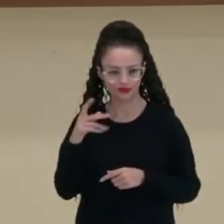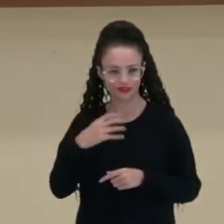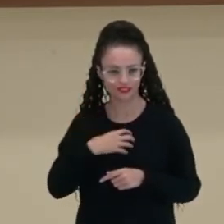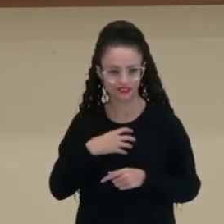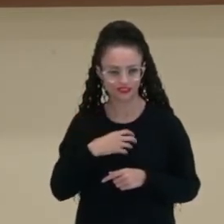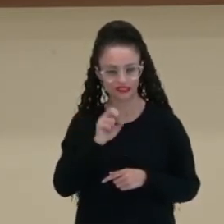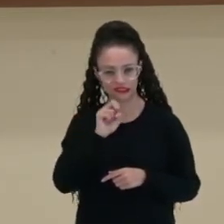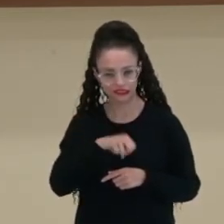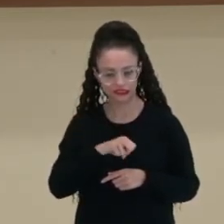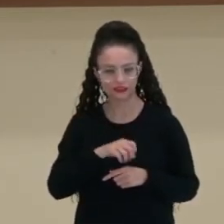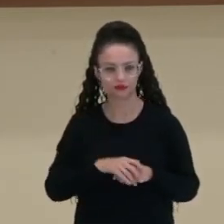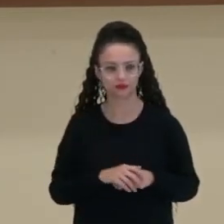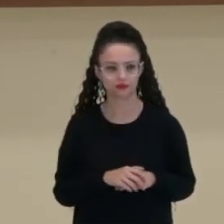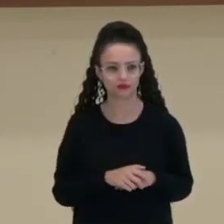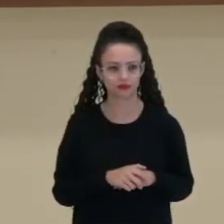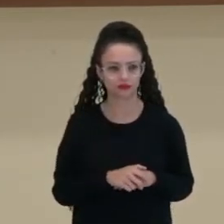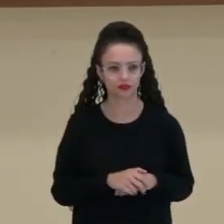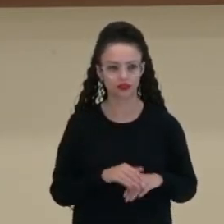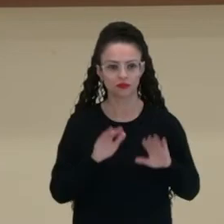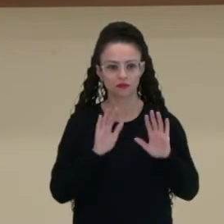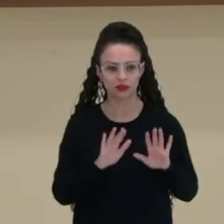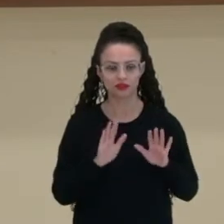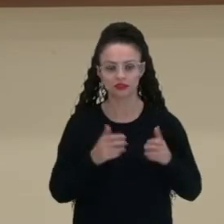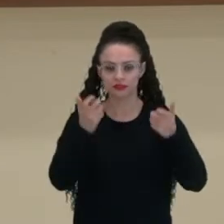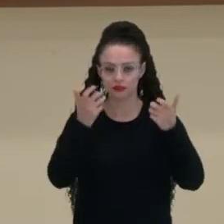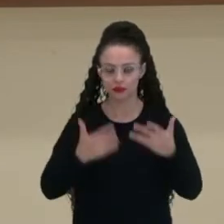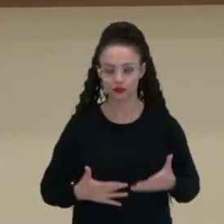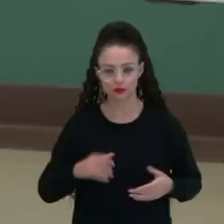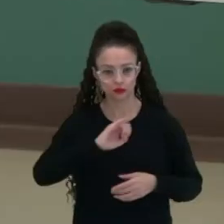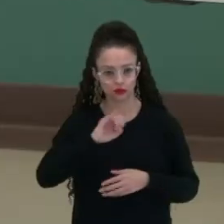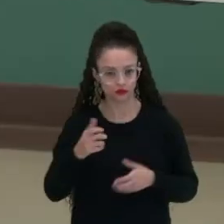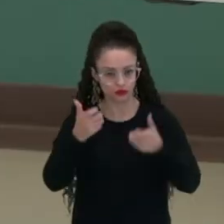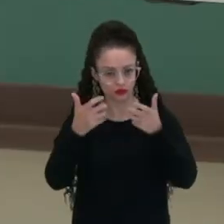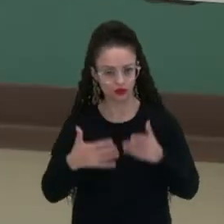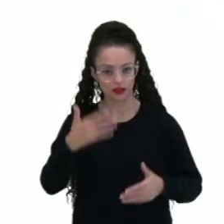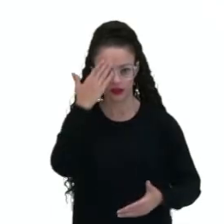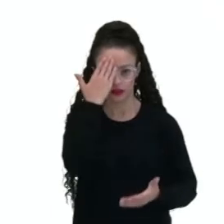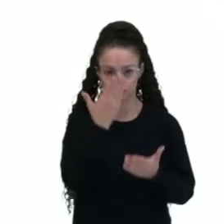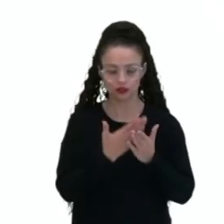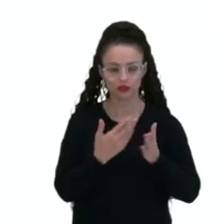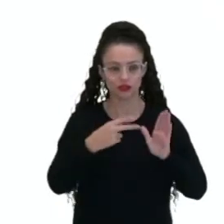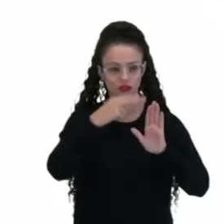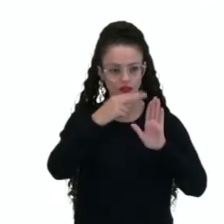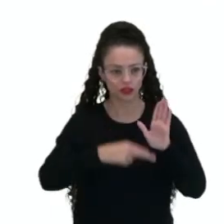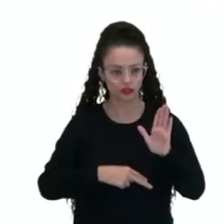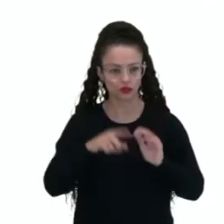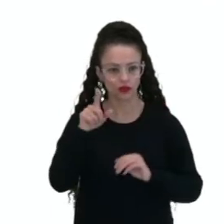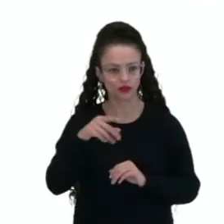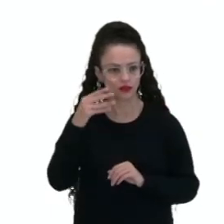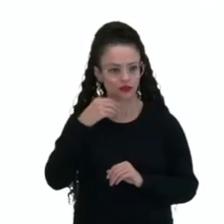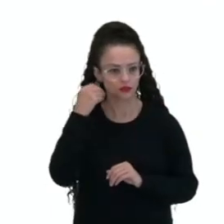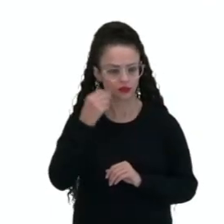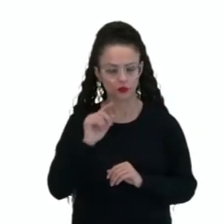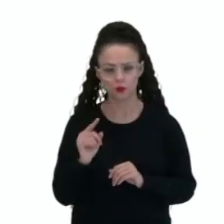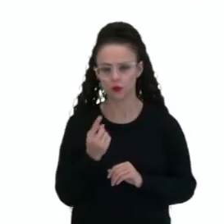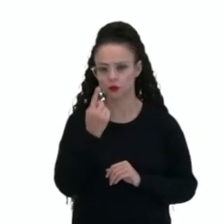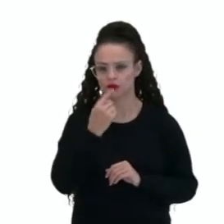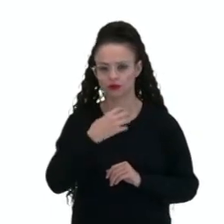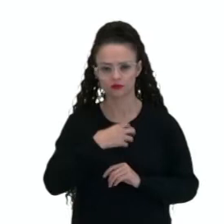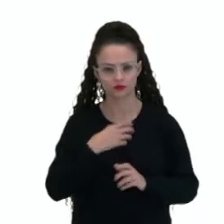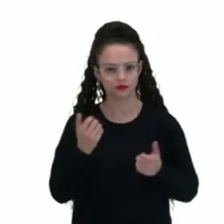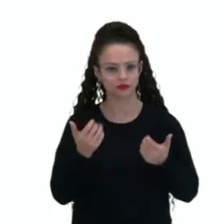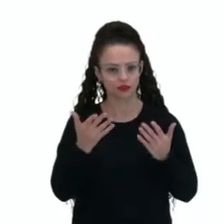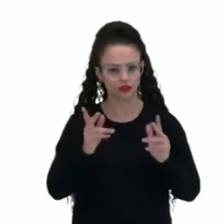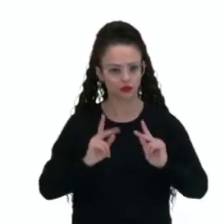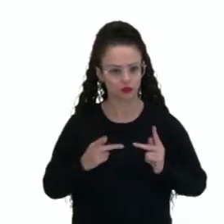sempre falar esse sim, né? Mas daí ela justificou. Acredito que a leitura é uma experiência única que faz com que o ser